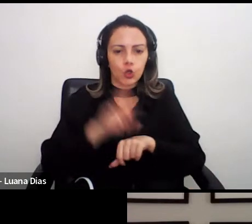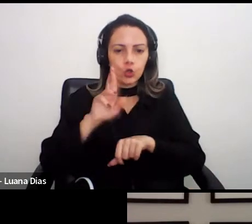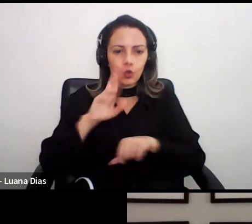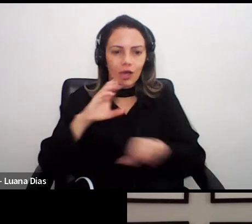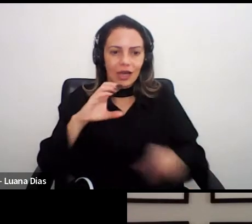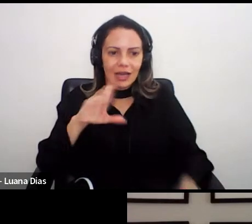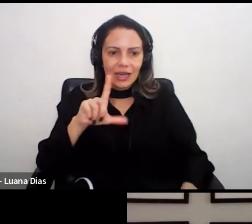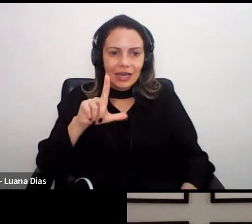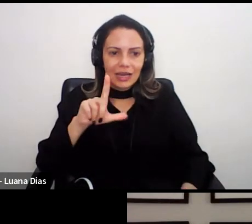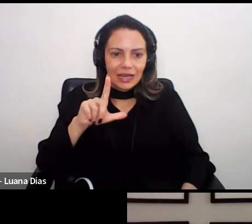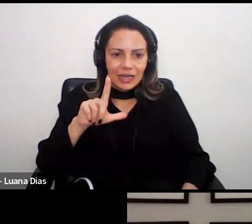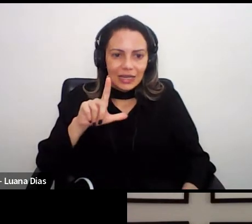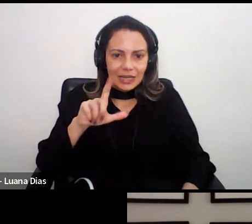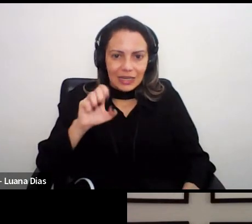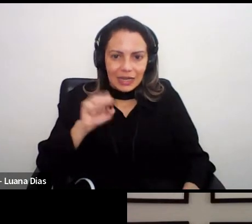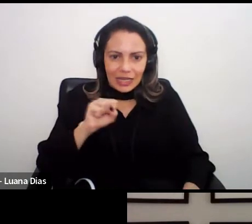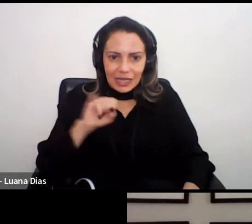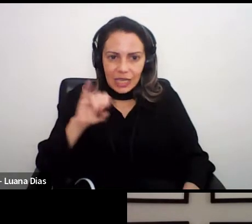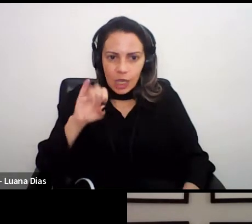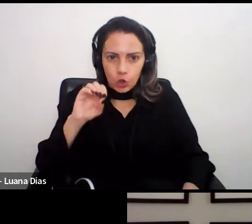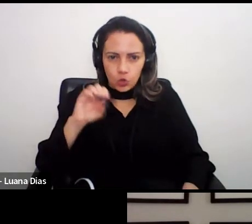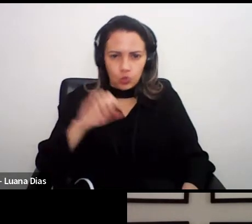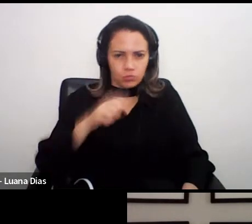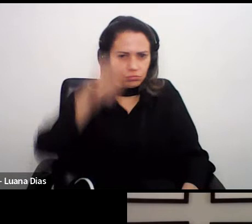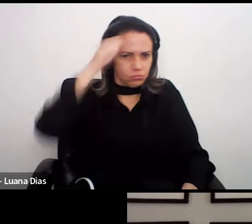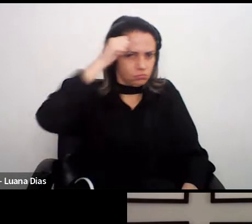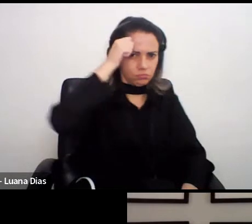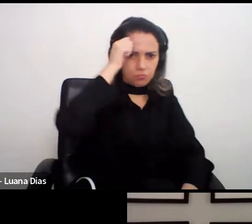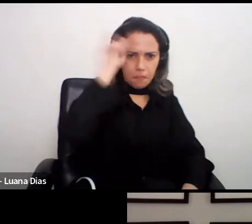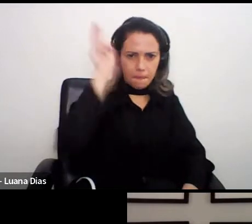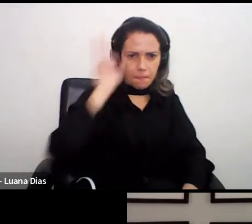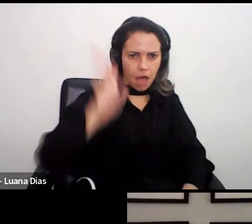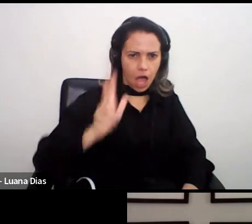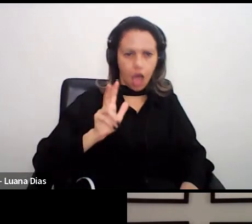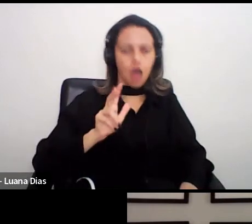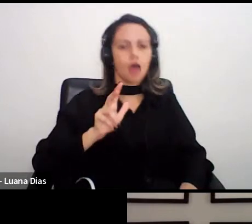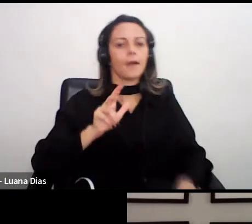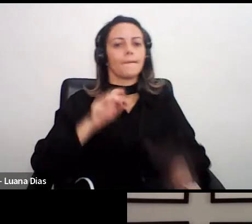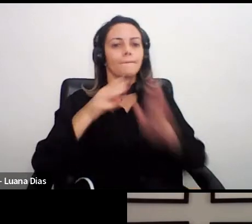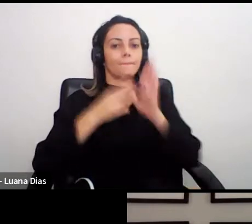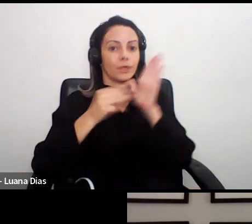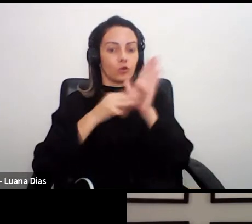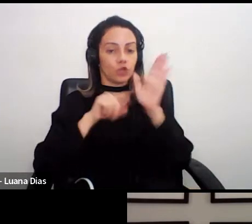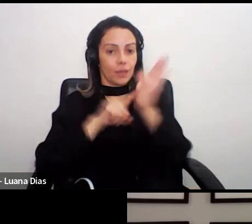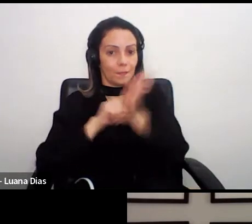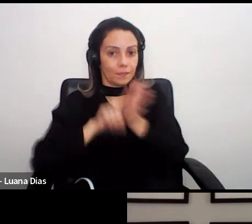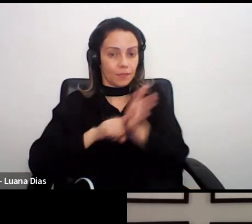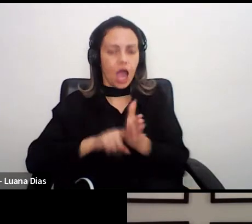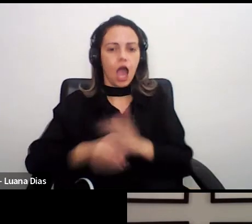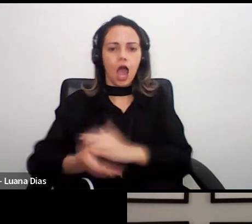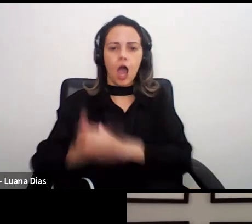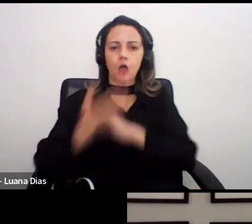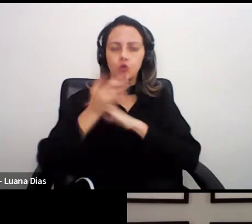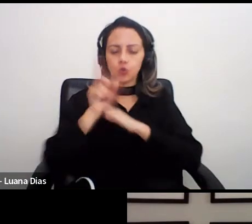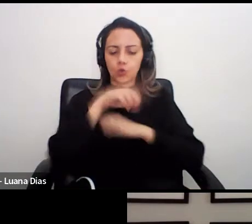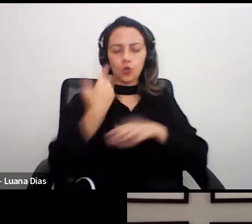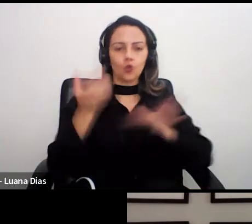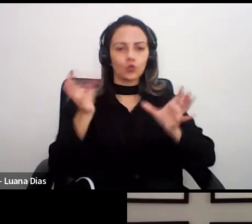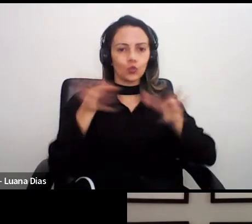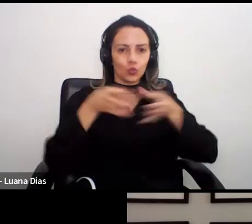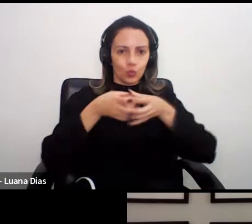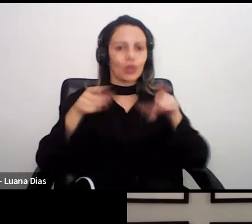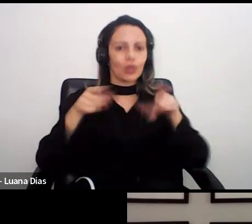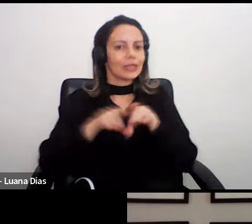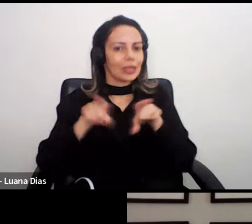que, com a sua expertise em metodologia da pesquisa, ajudou demais o nosso grupo e